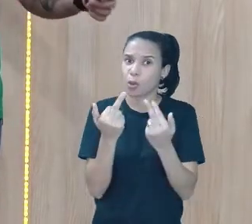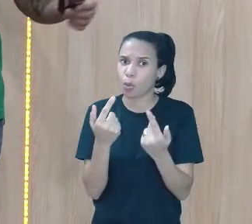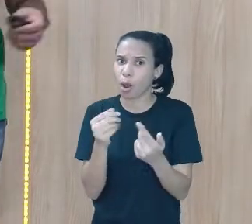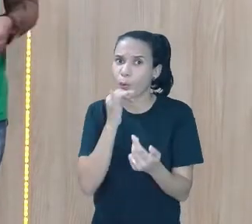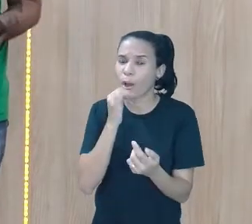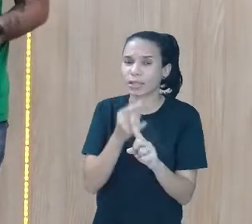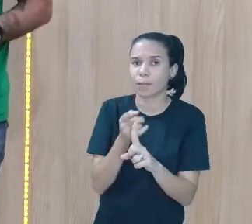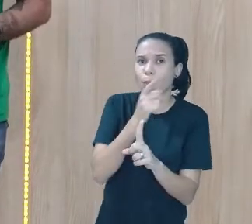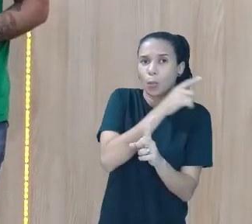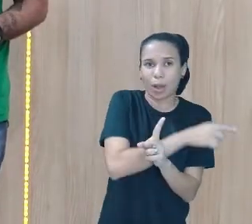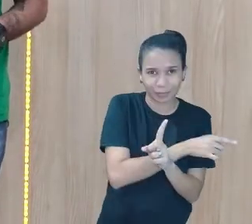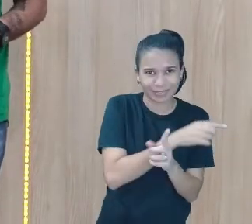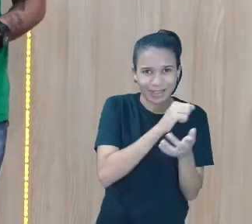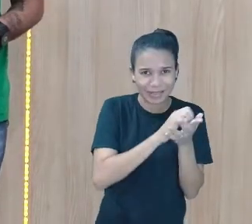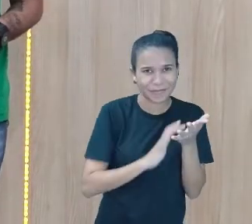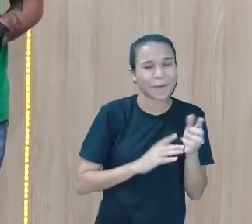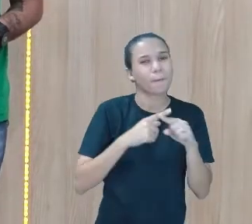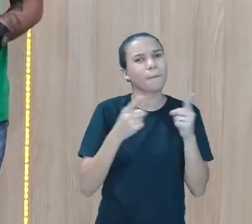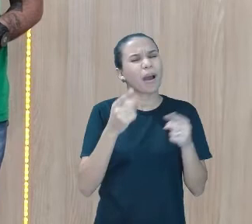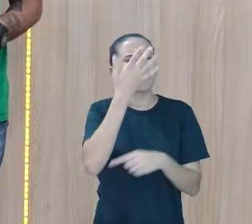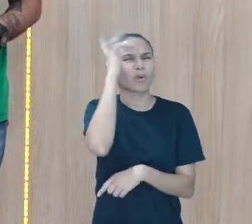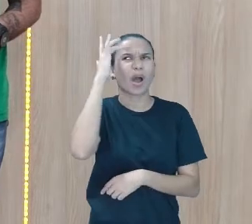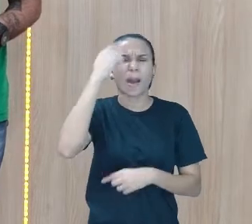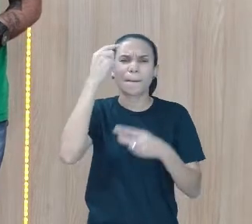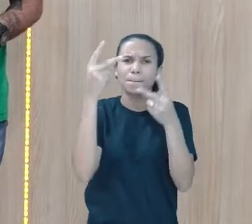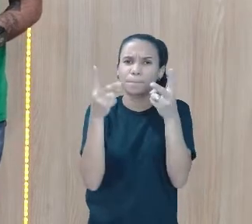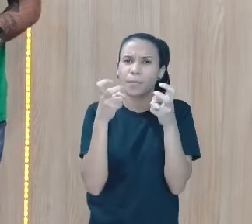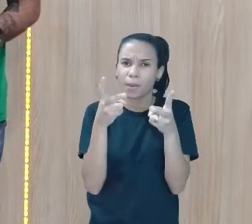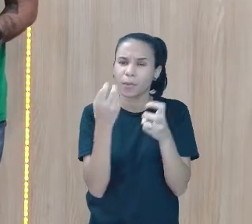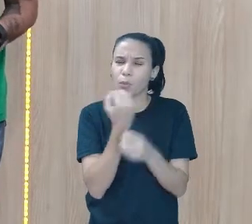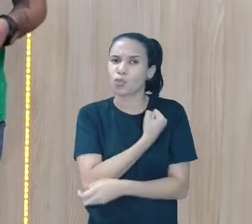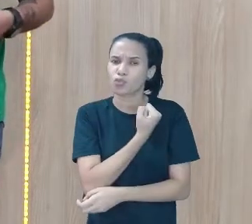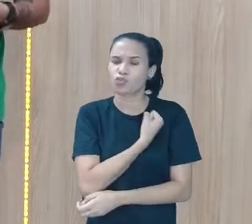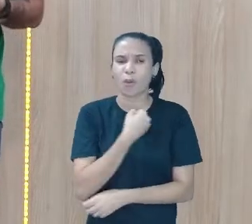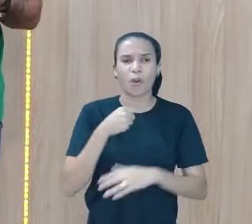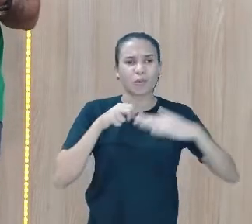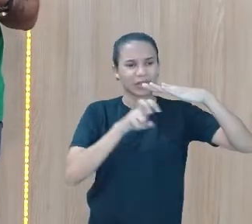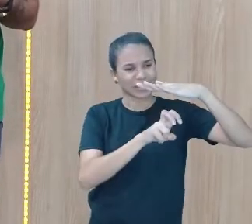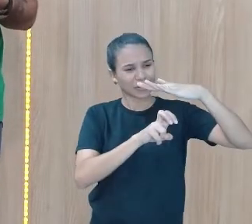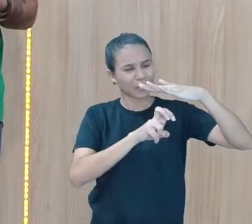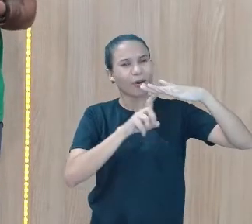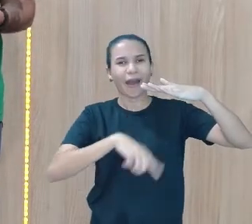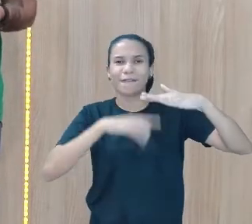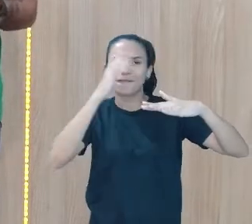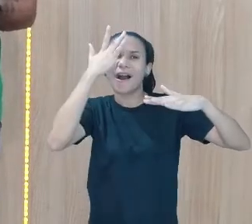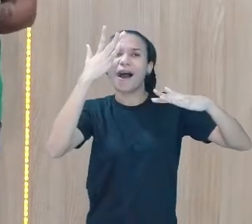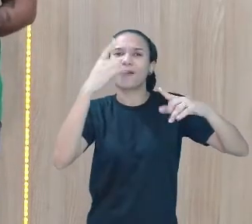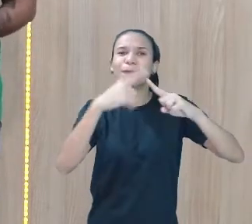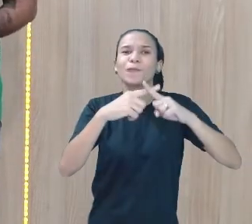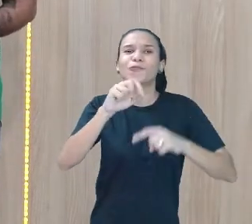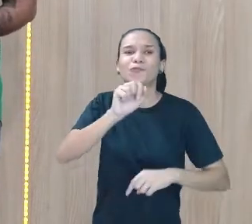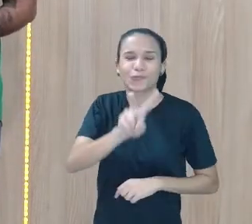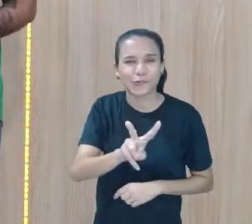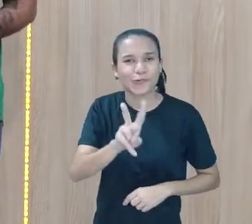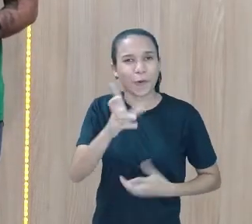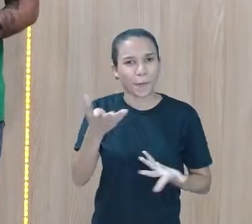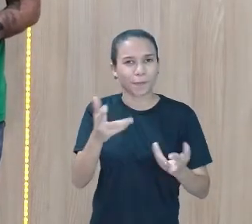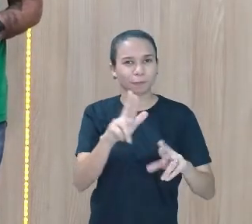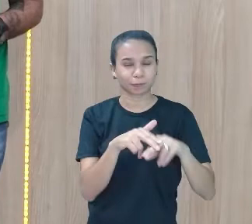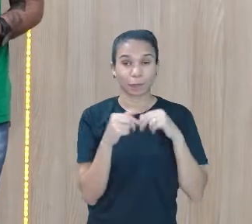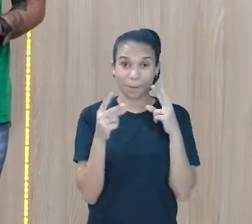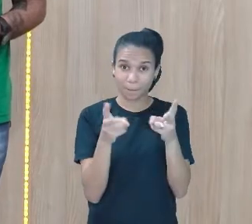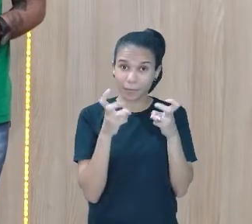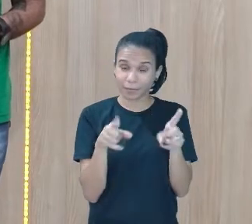mesma coisa que o exemplo anterior, só que se você perceber, o número 5 vai tornar muito mais fácil de fazer isso. E você